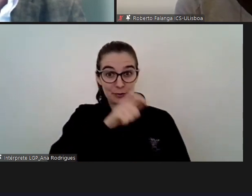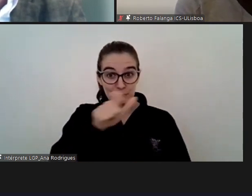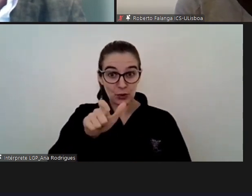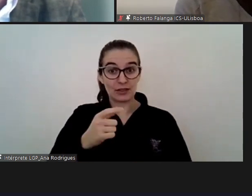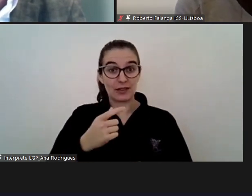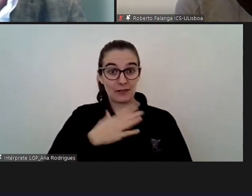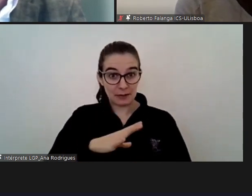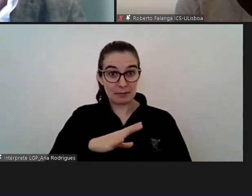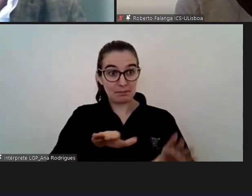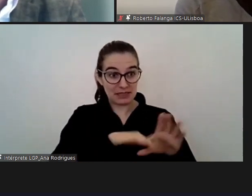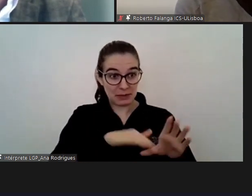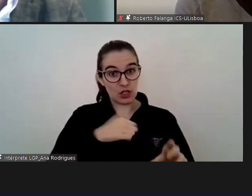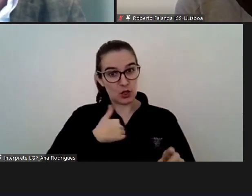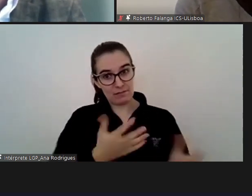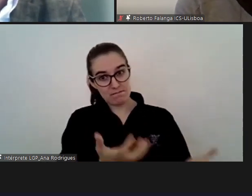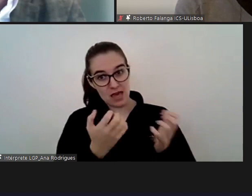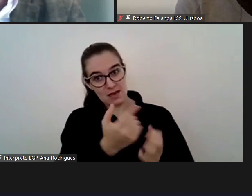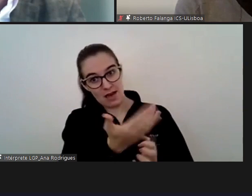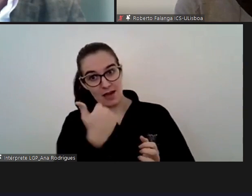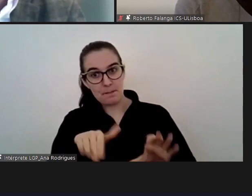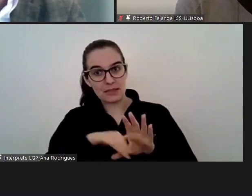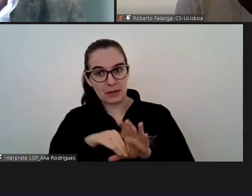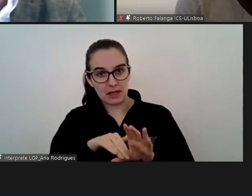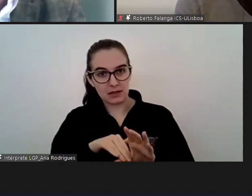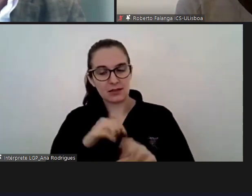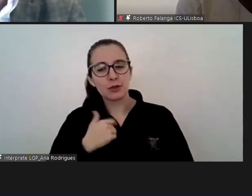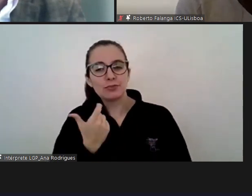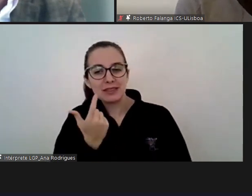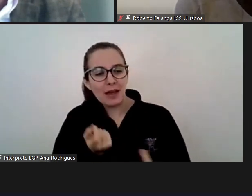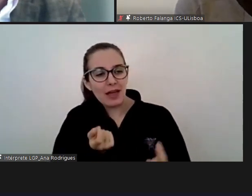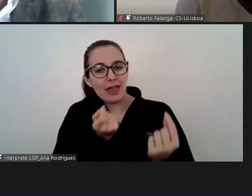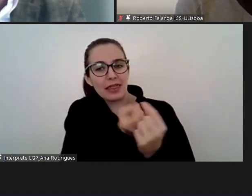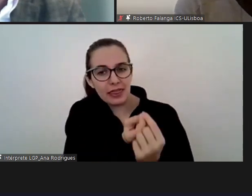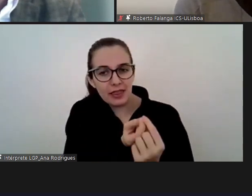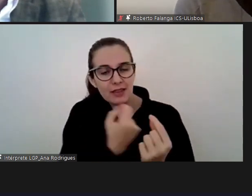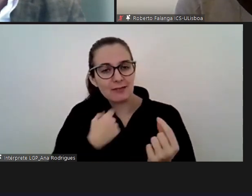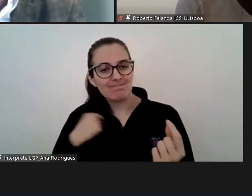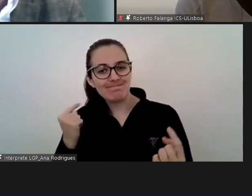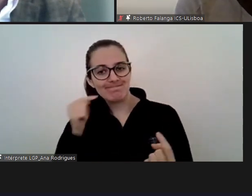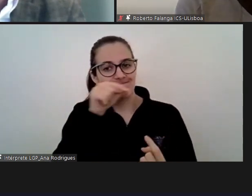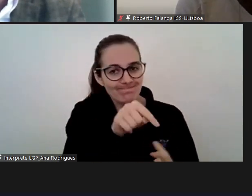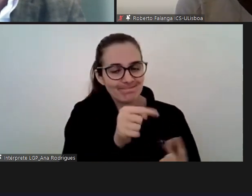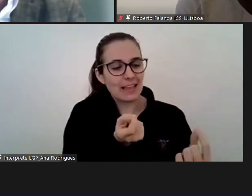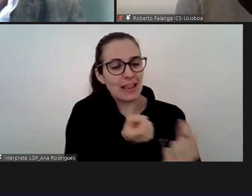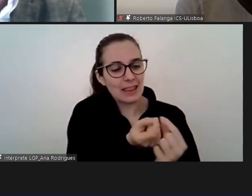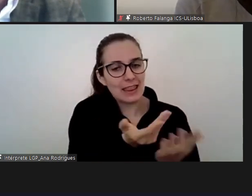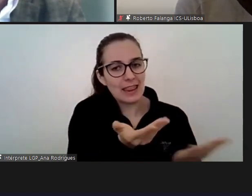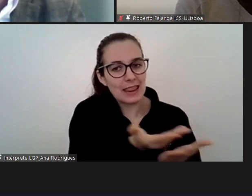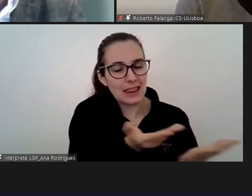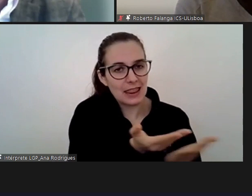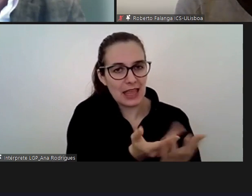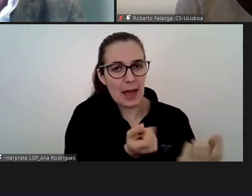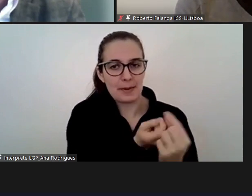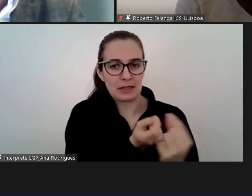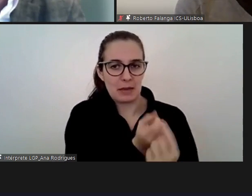temos que ir aos sítios onde eles estão a fazer, digamos, a exercer as suas democracias e